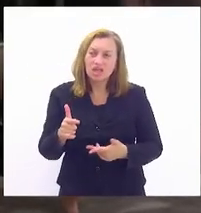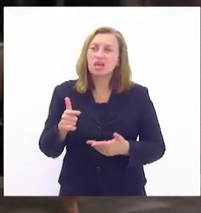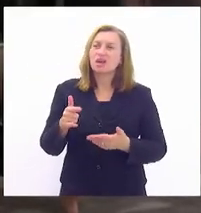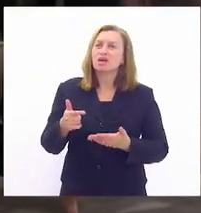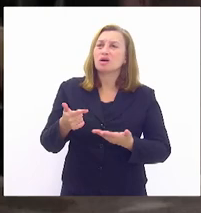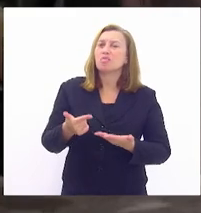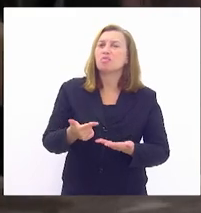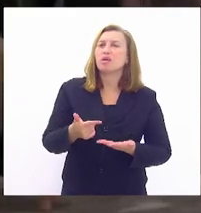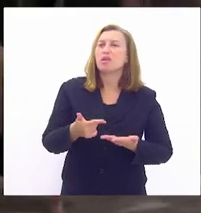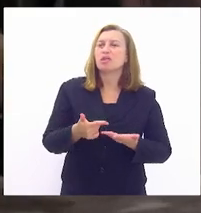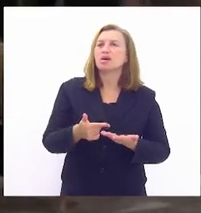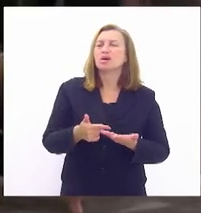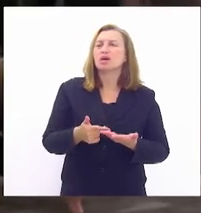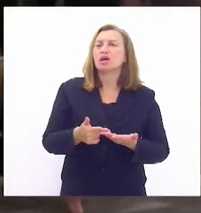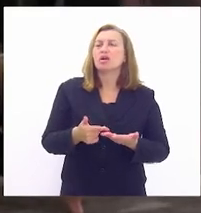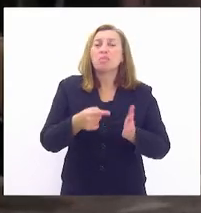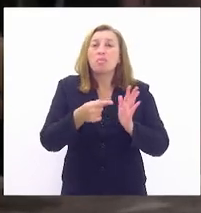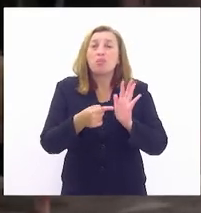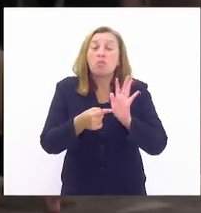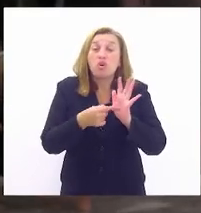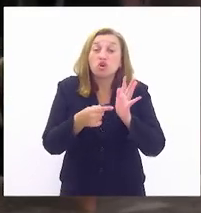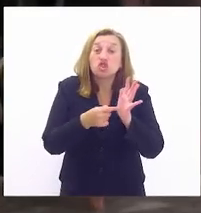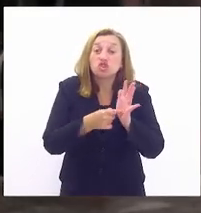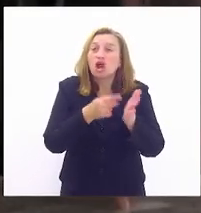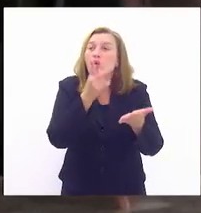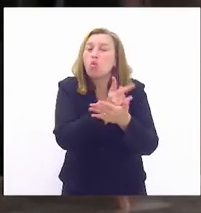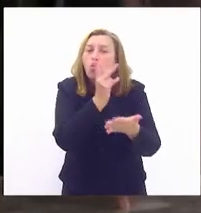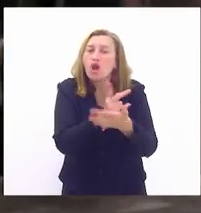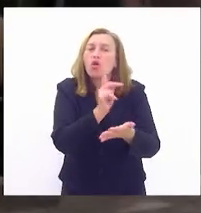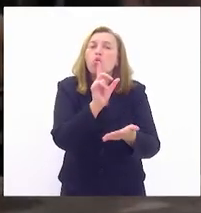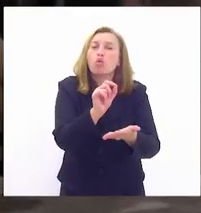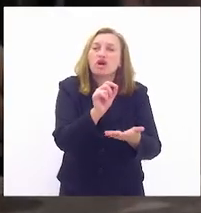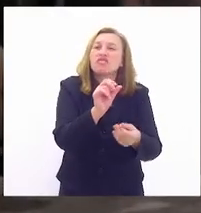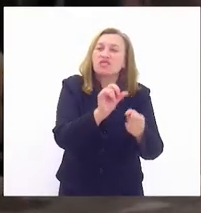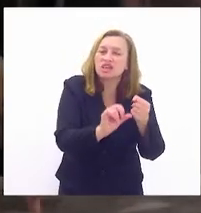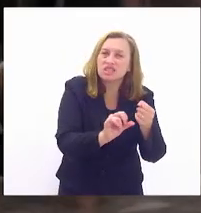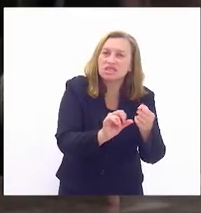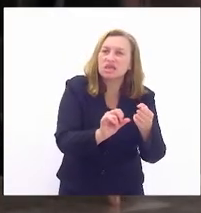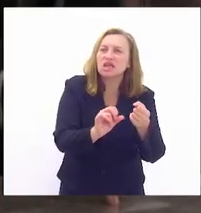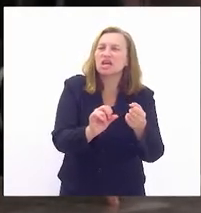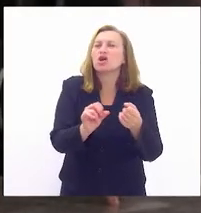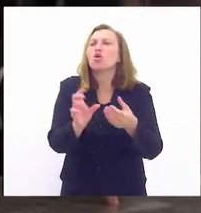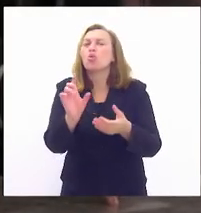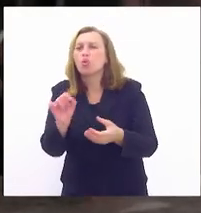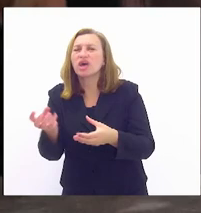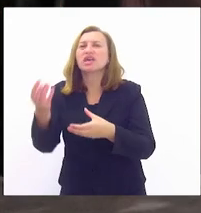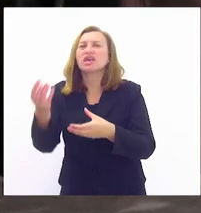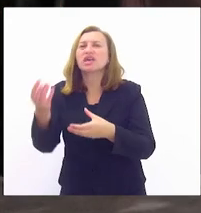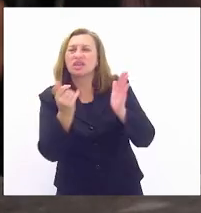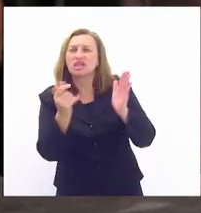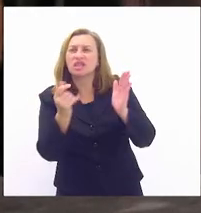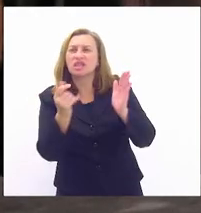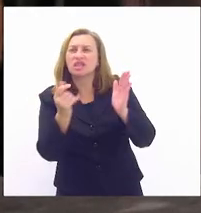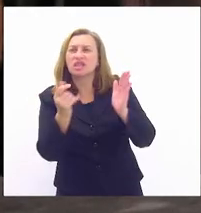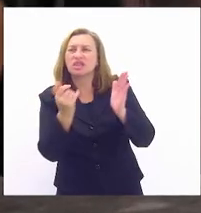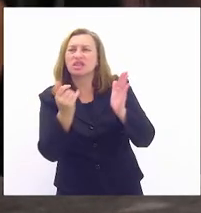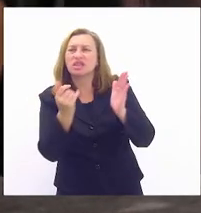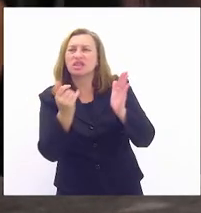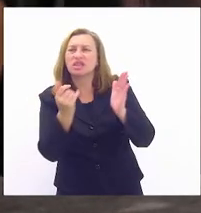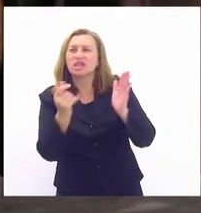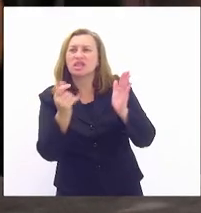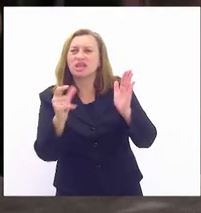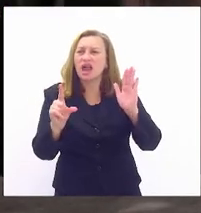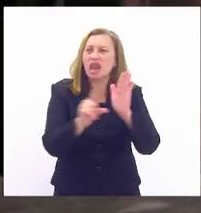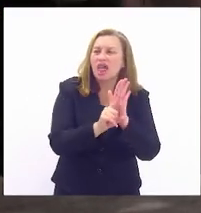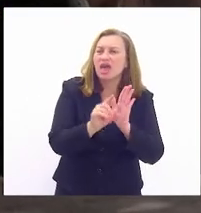da ferida e identificar o que, que pode ser feito, o que está dentro realmente do cumprimento, quando a